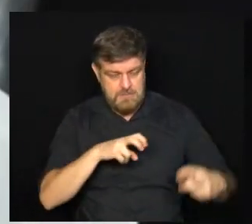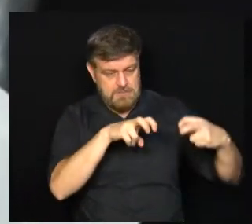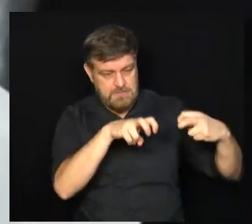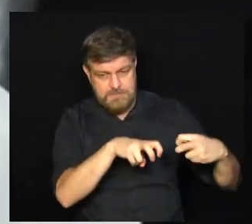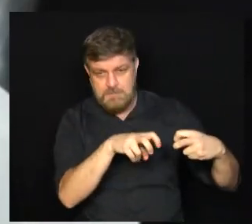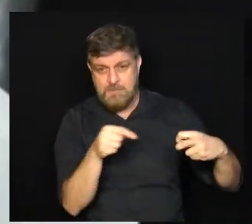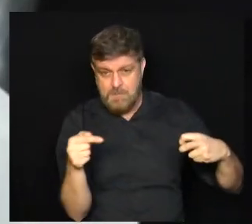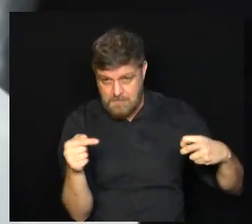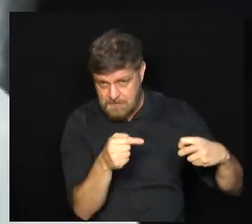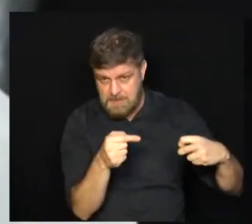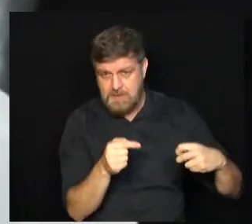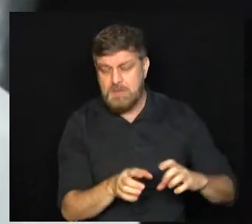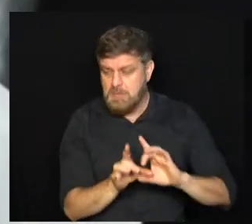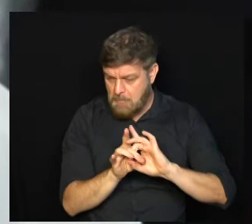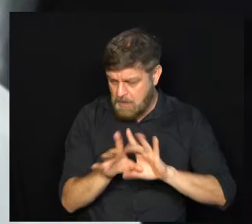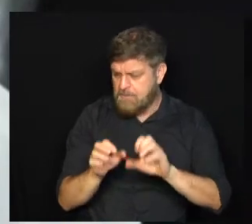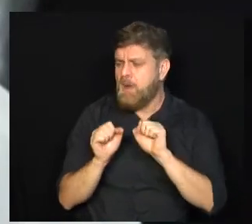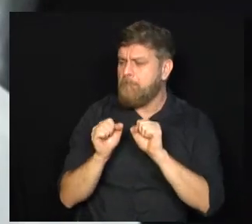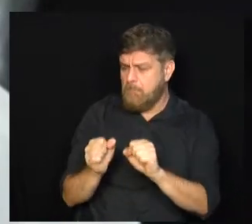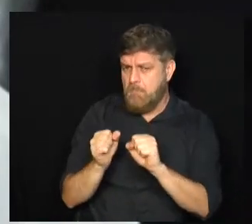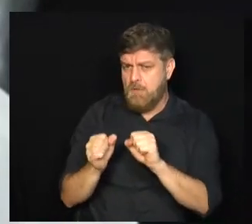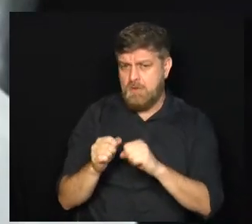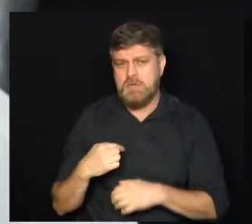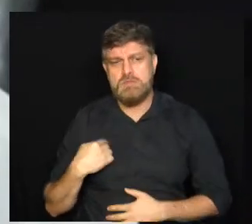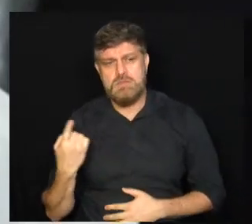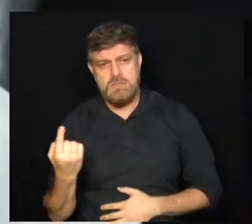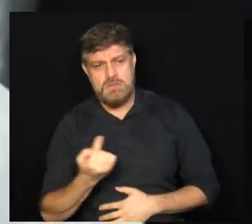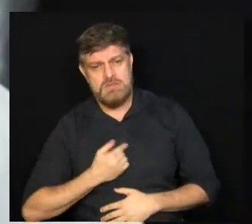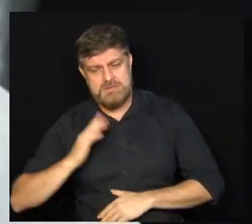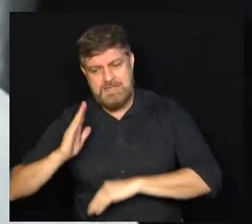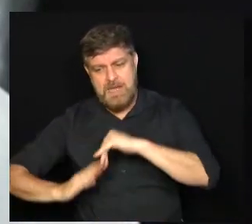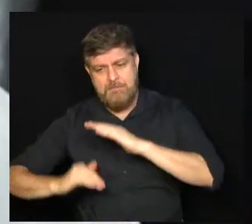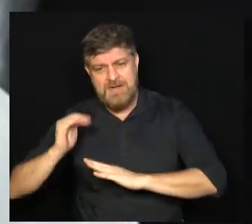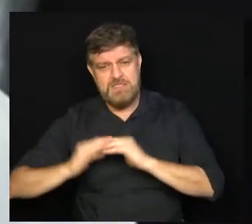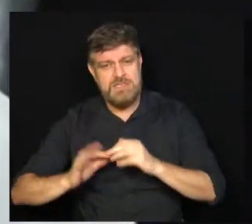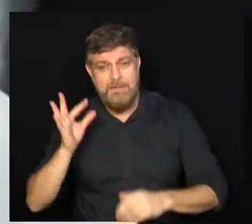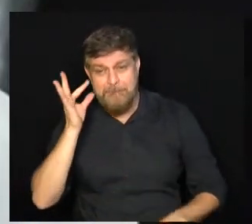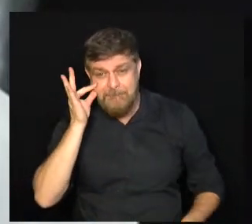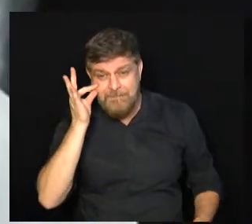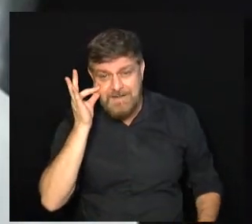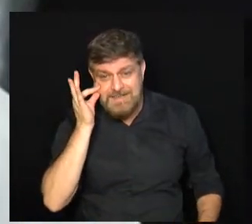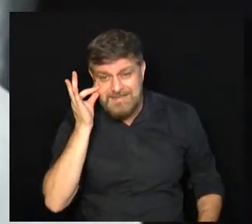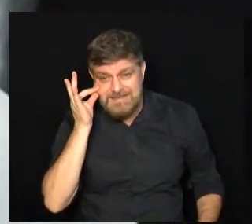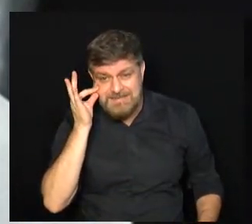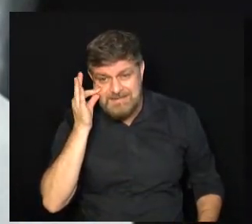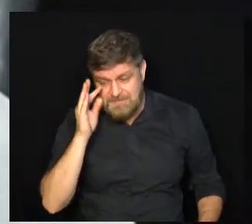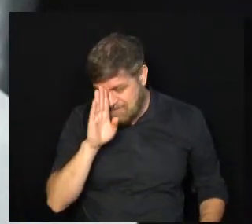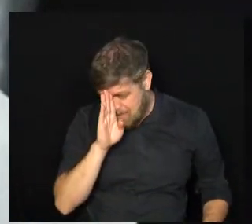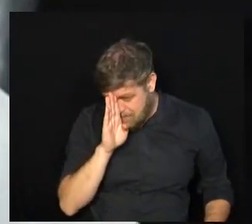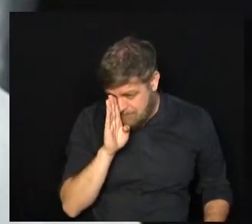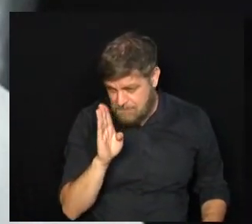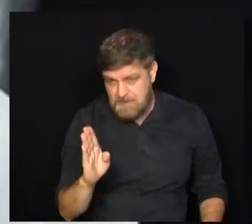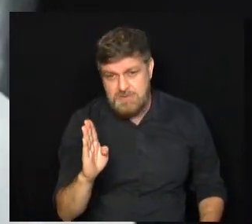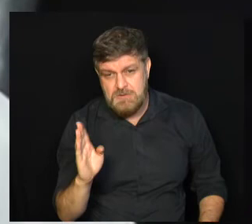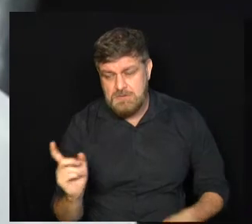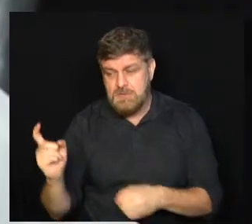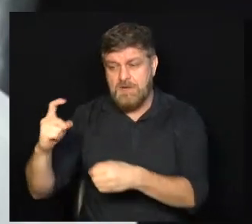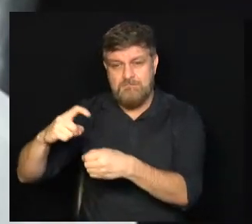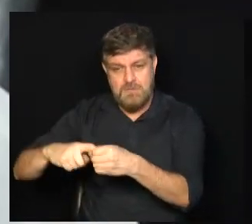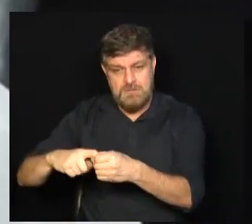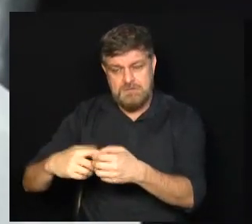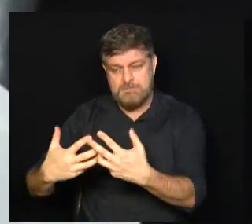ele autorizou que nossas atividades presenciais fossem priorizadas e retornassem, não